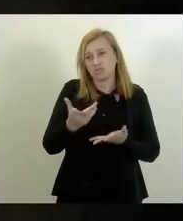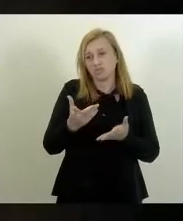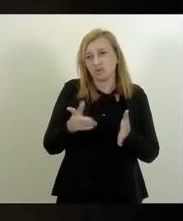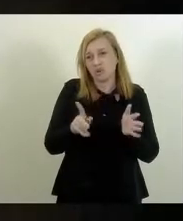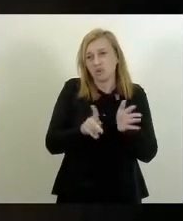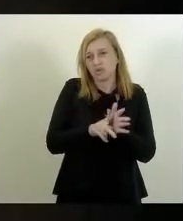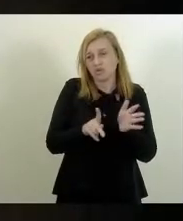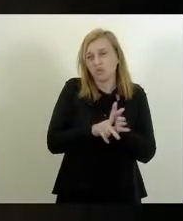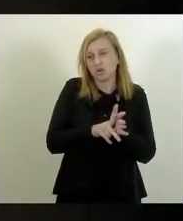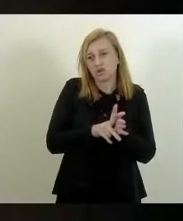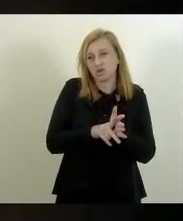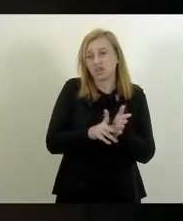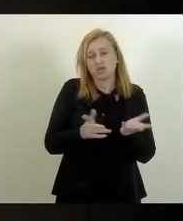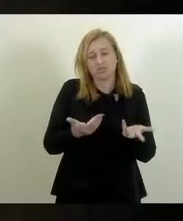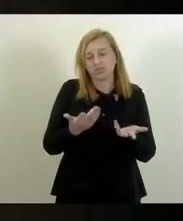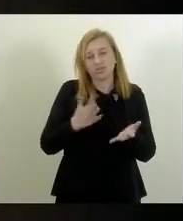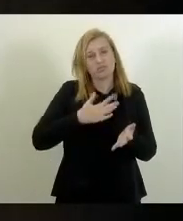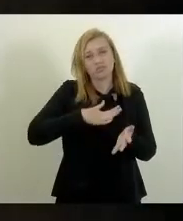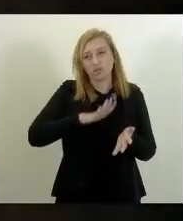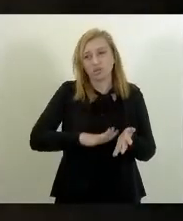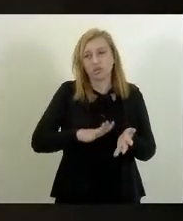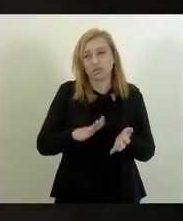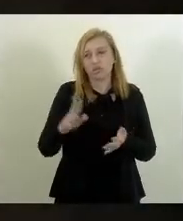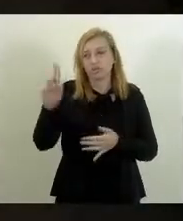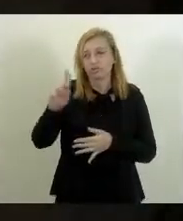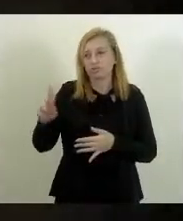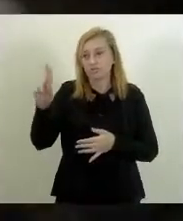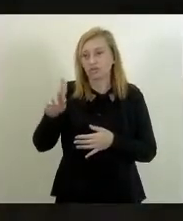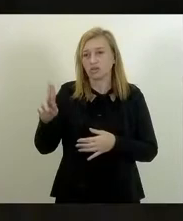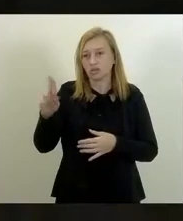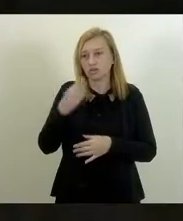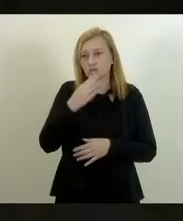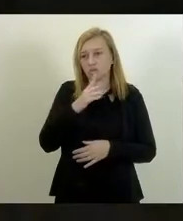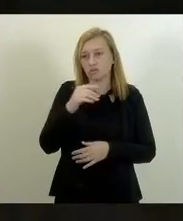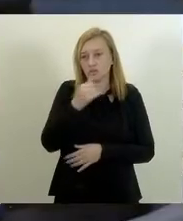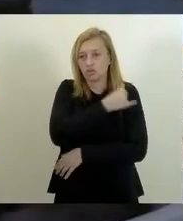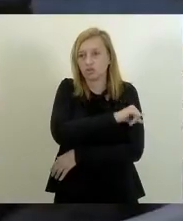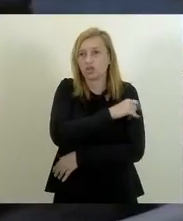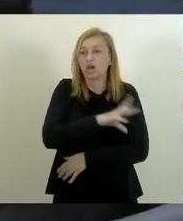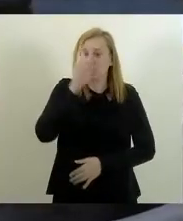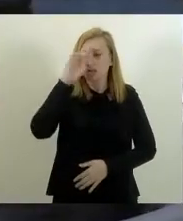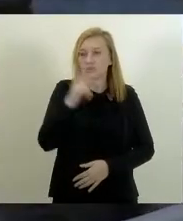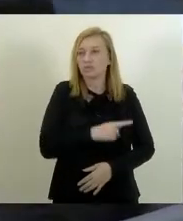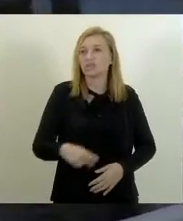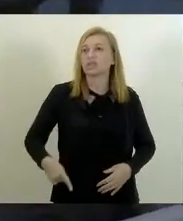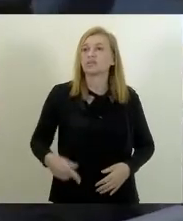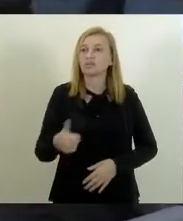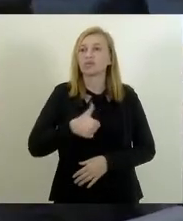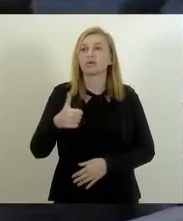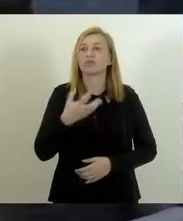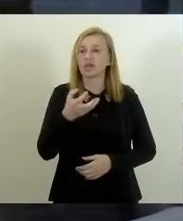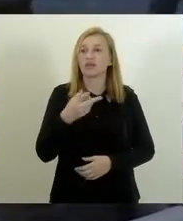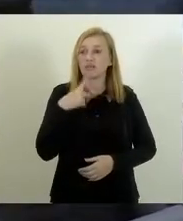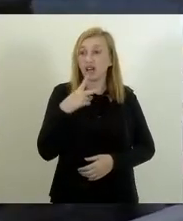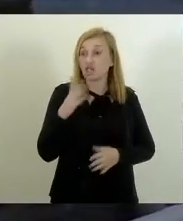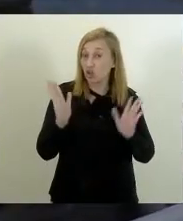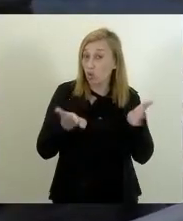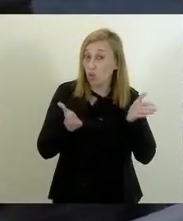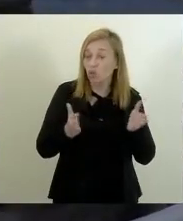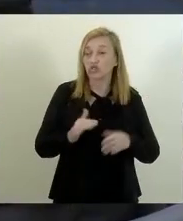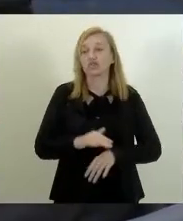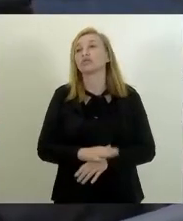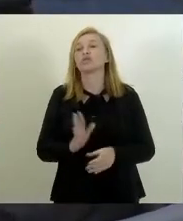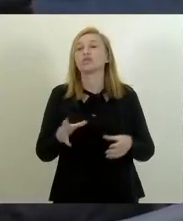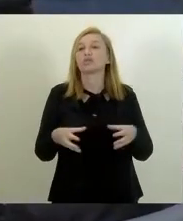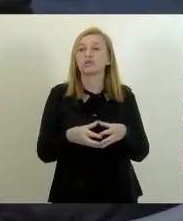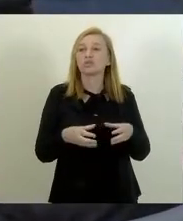de parceria do Parlamento Fluminense com as universidades do Rio de Janeiro. Senhor presidente, quero em primeiro lugar dizer que hoje, no âmbito da Comissão